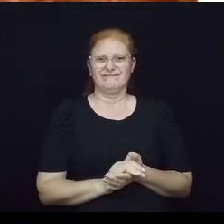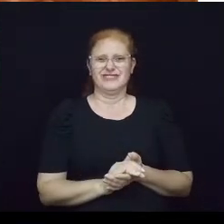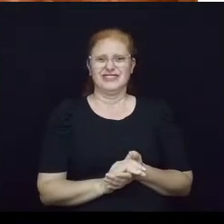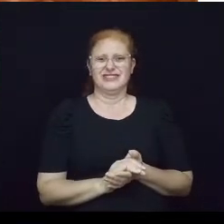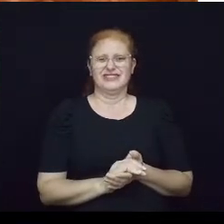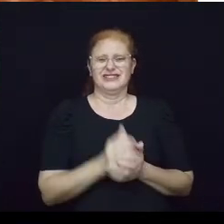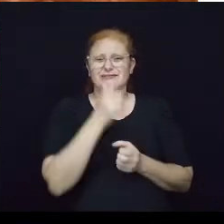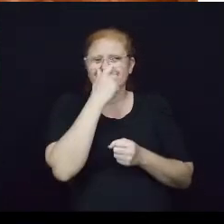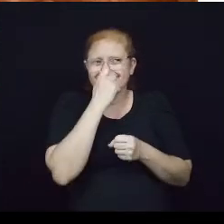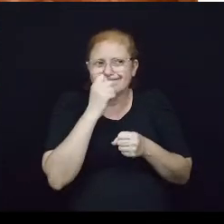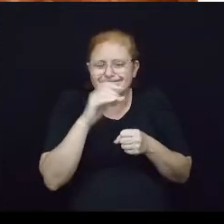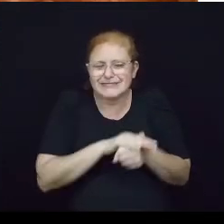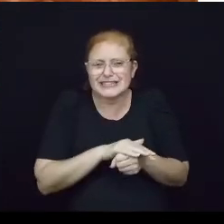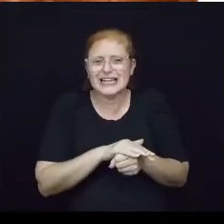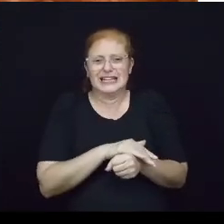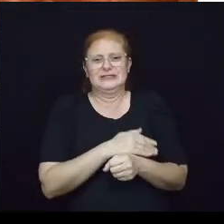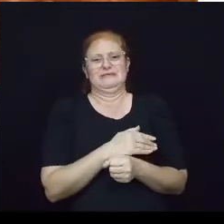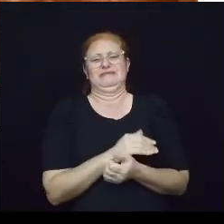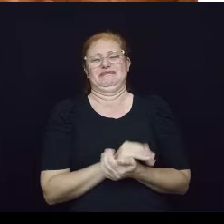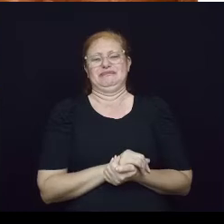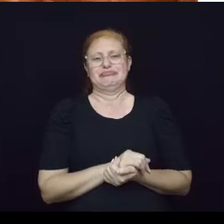ficar apertado ali.